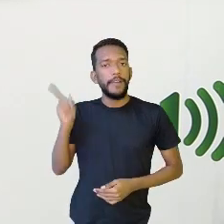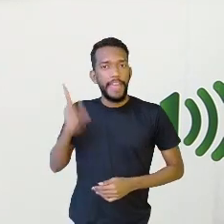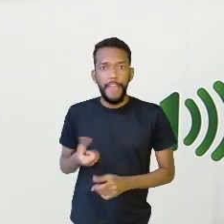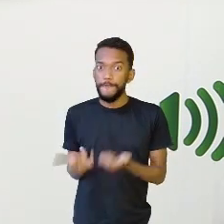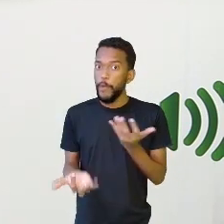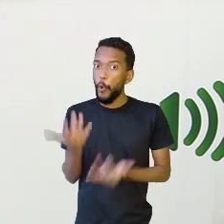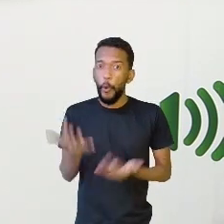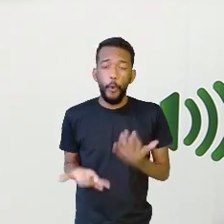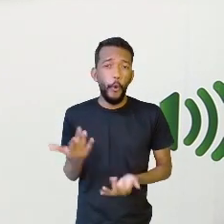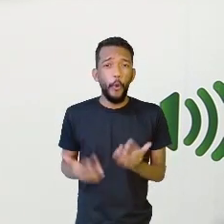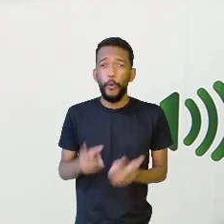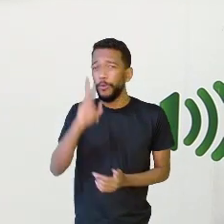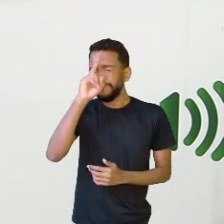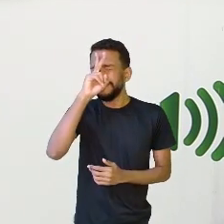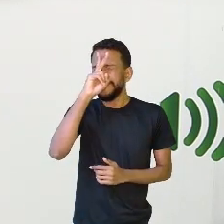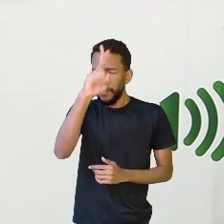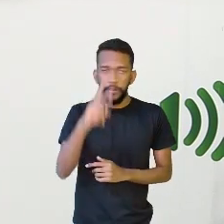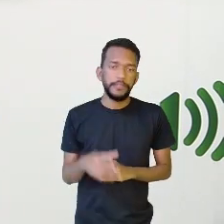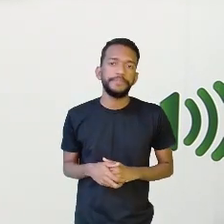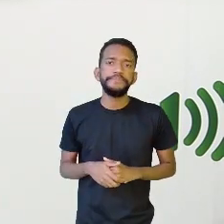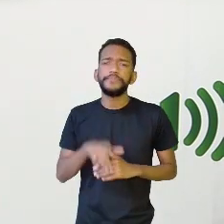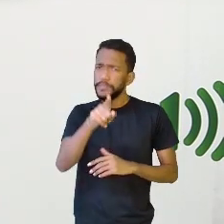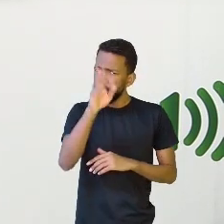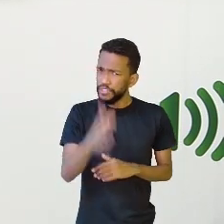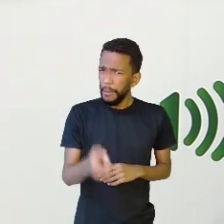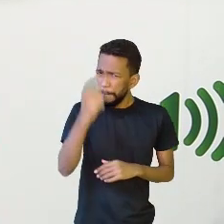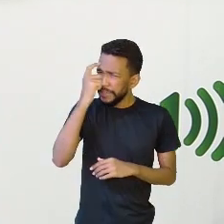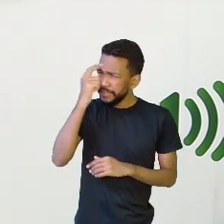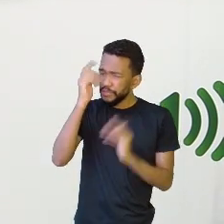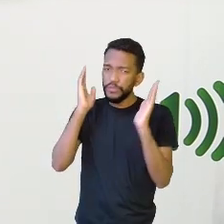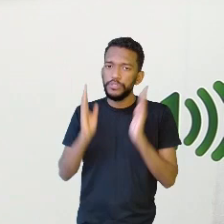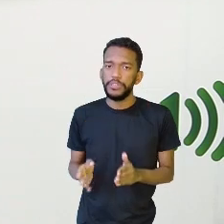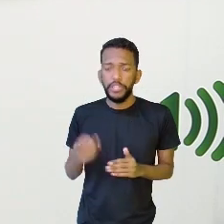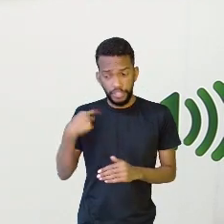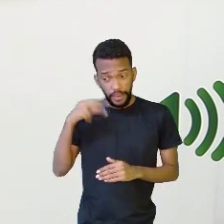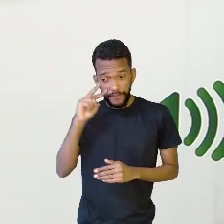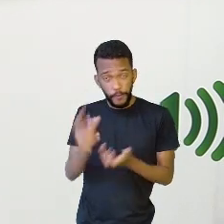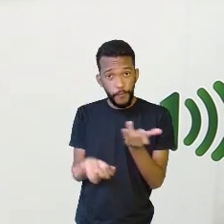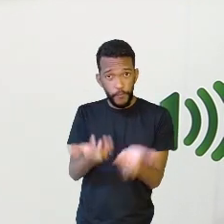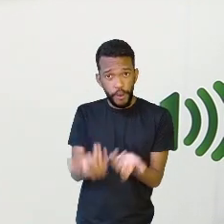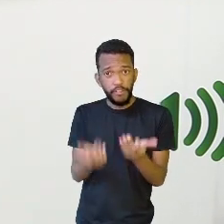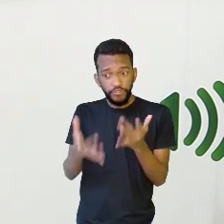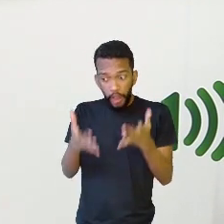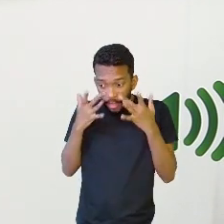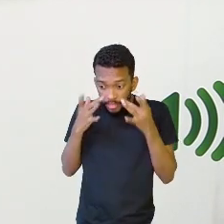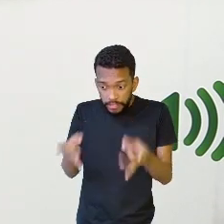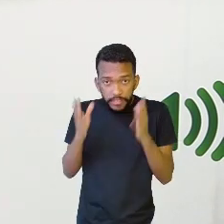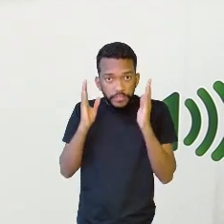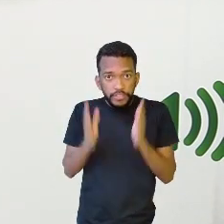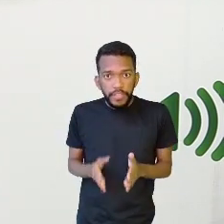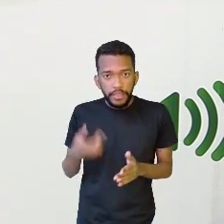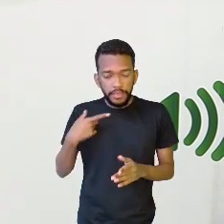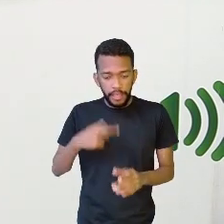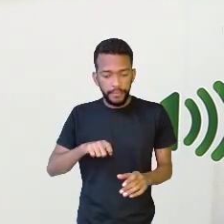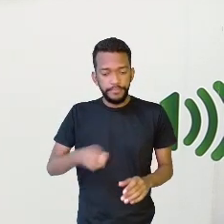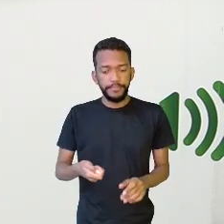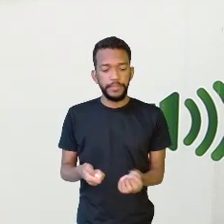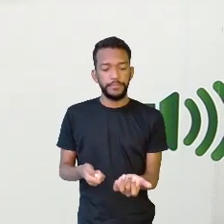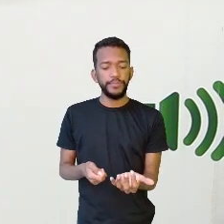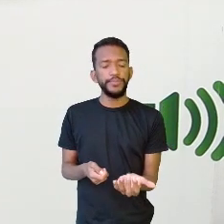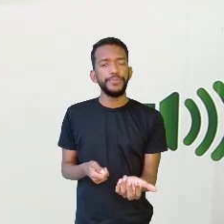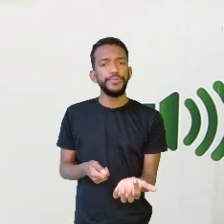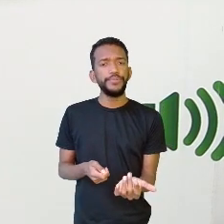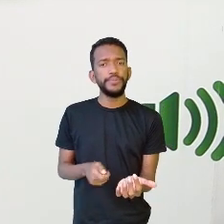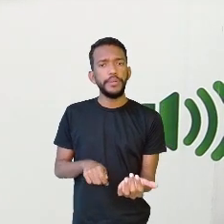inflamáveis. Aí você já parou para pensar nisso? Você já viu um fogão lá? Já prestou atenção que quando a gente liga o fogão, fica ali o